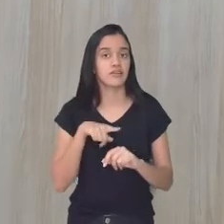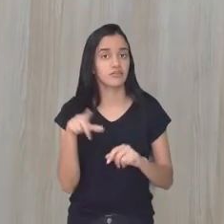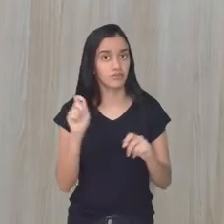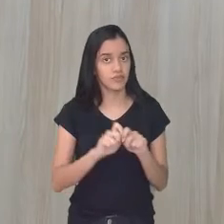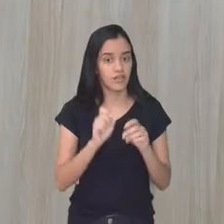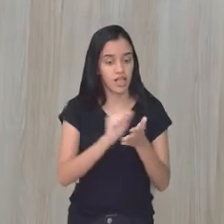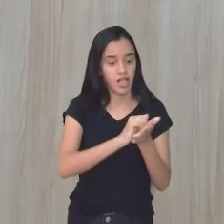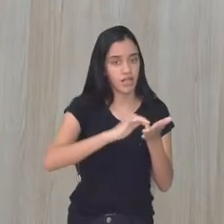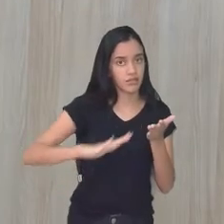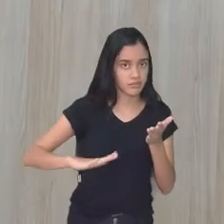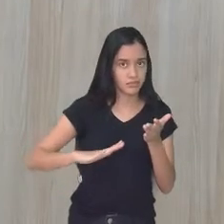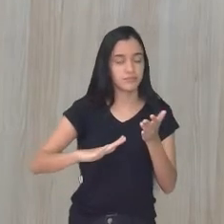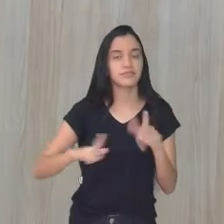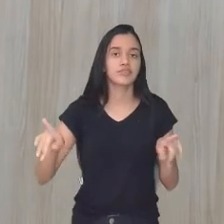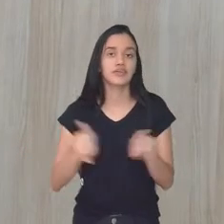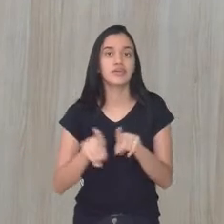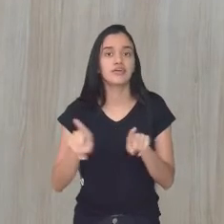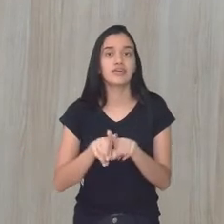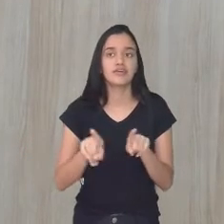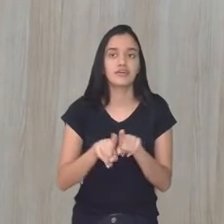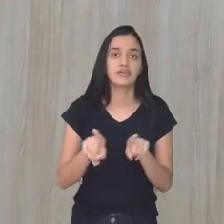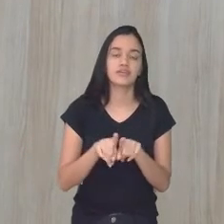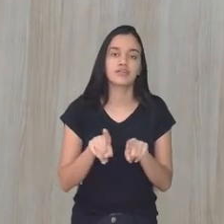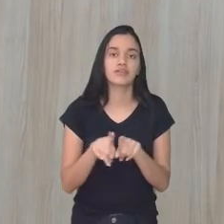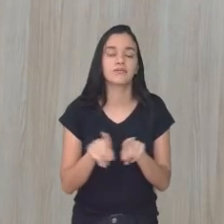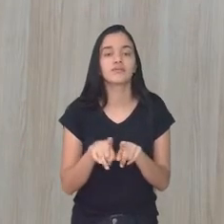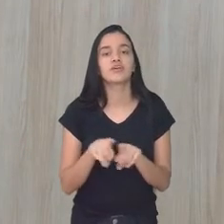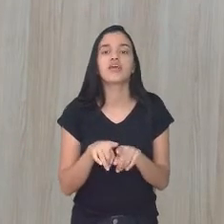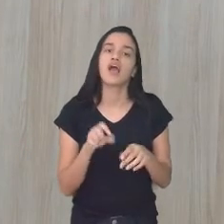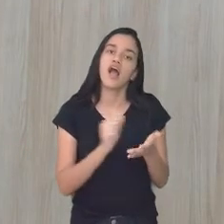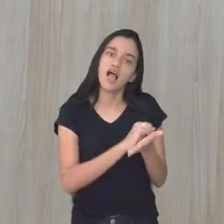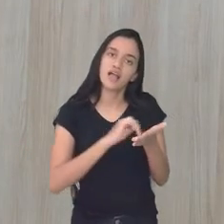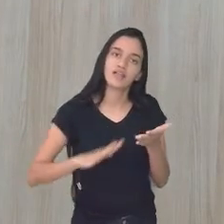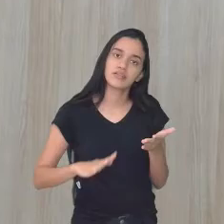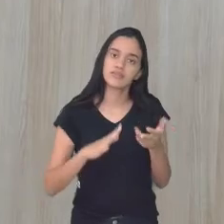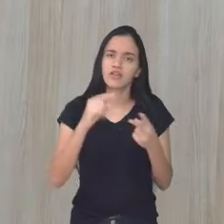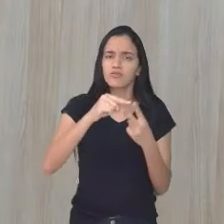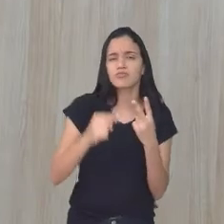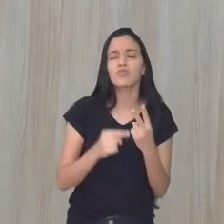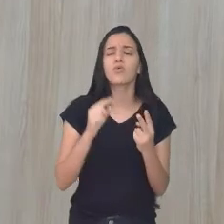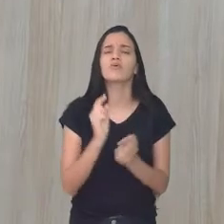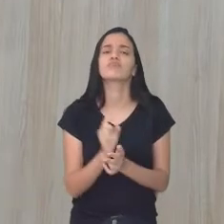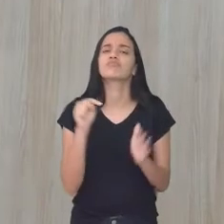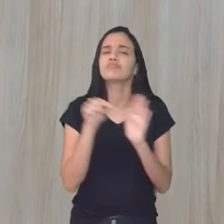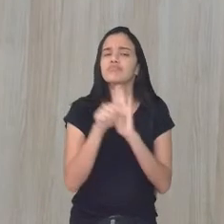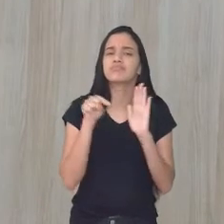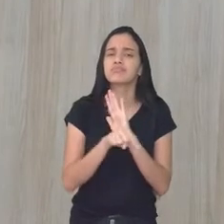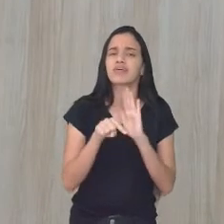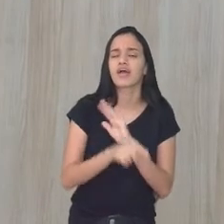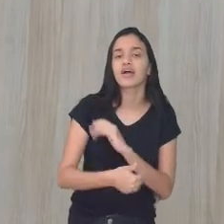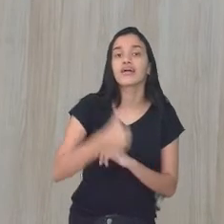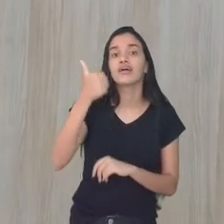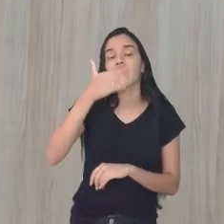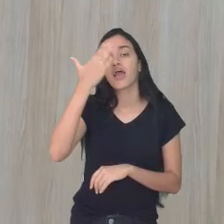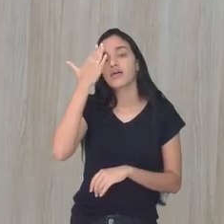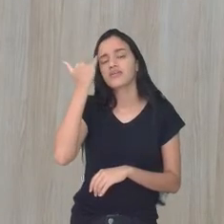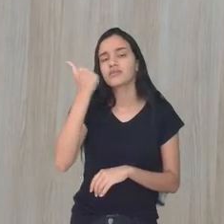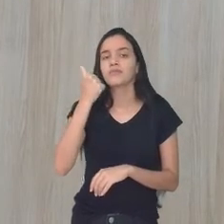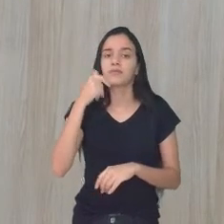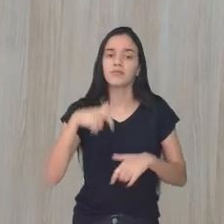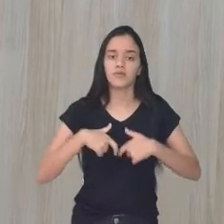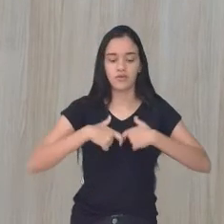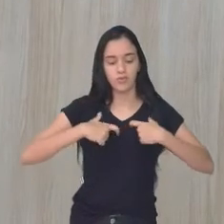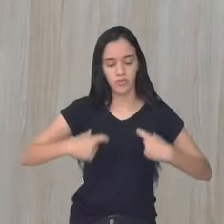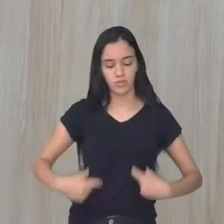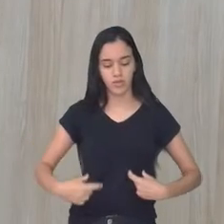relação à atividade e dei para vocês, fora a atividade, 2 questionamentos. O primeiro é saber por que o pulmão é menor,